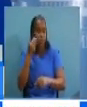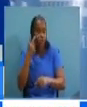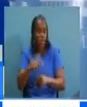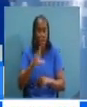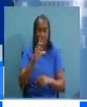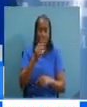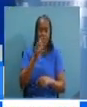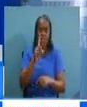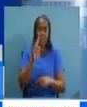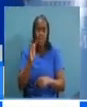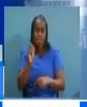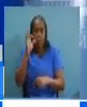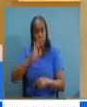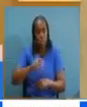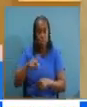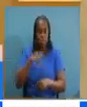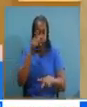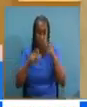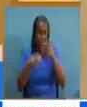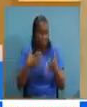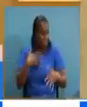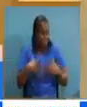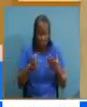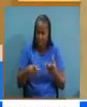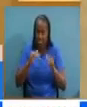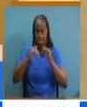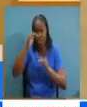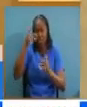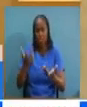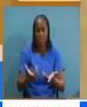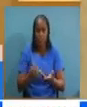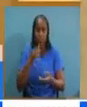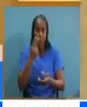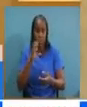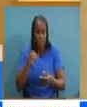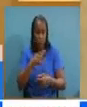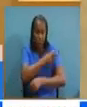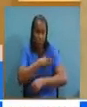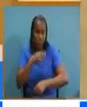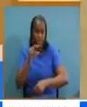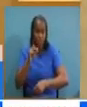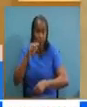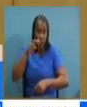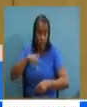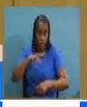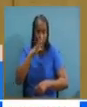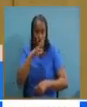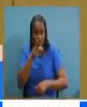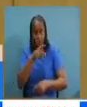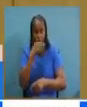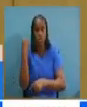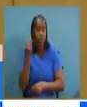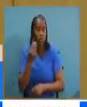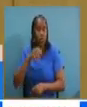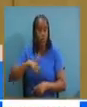63% da população, não sentir esse crescimento. Pela UCIDA, o deputado António Monteiro declarou que a juventude cabo-verdiana ainda